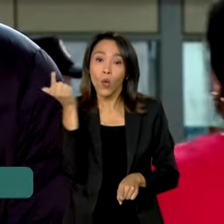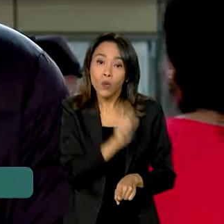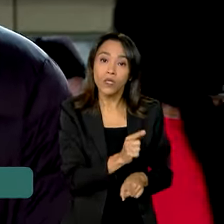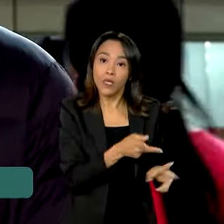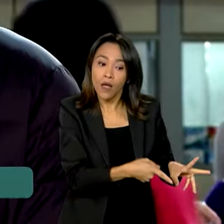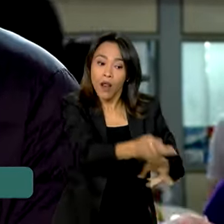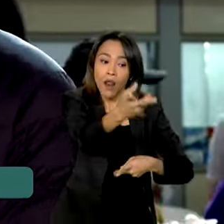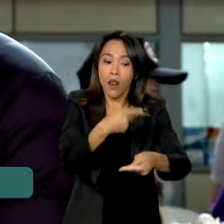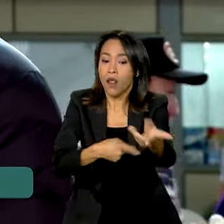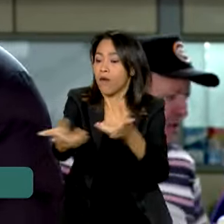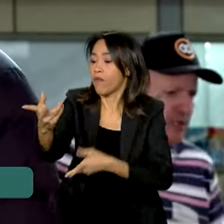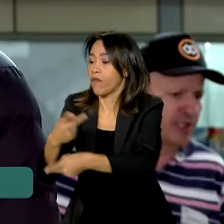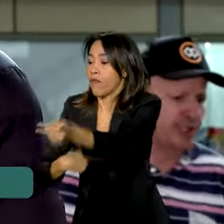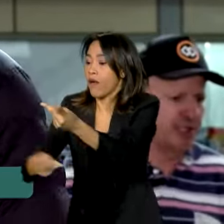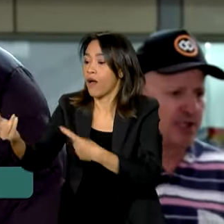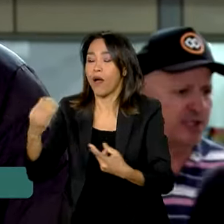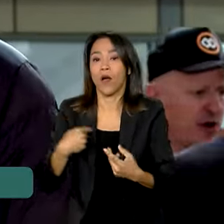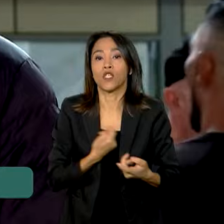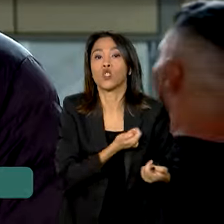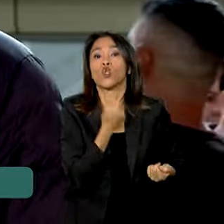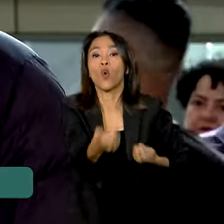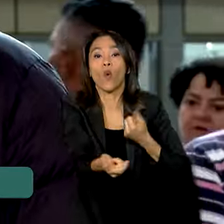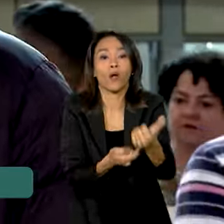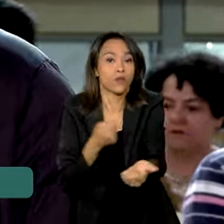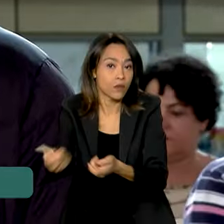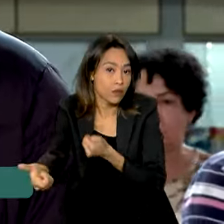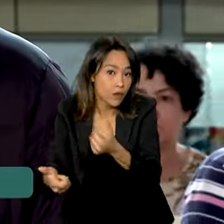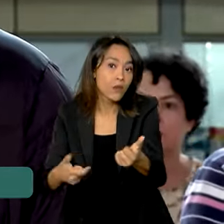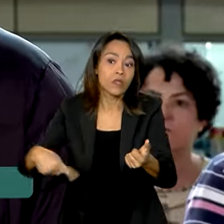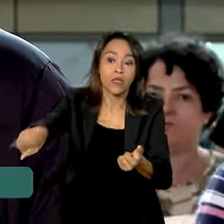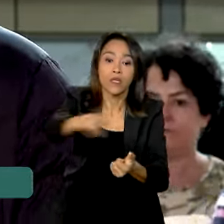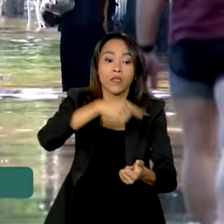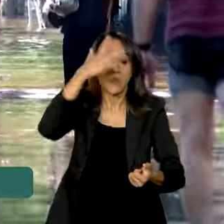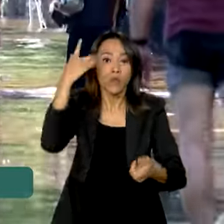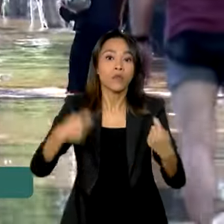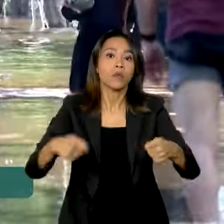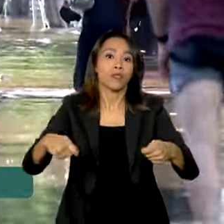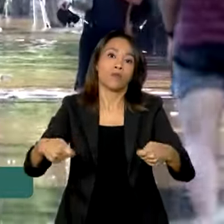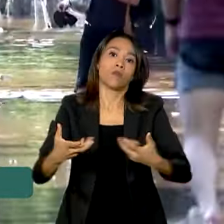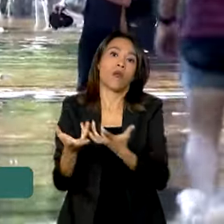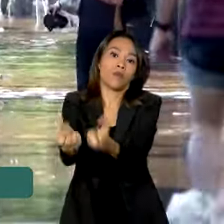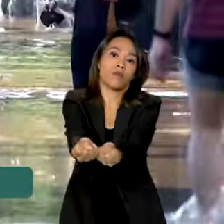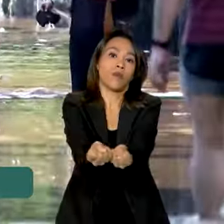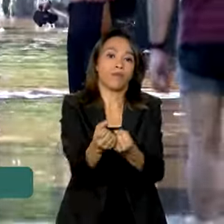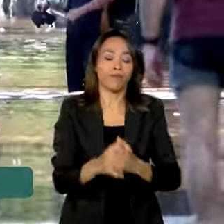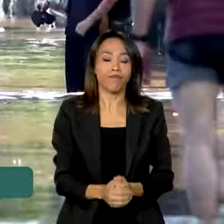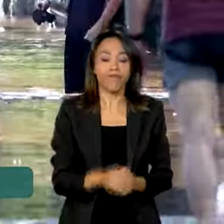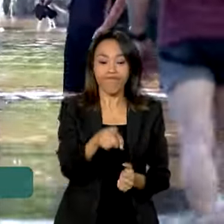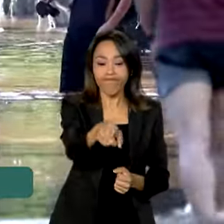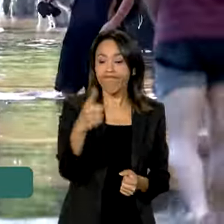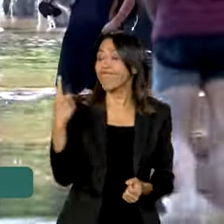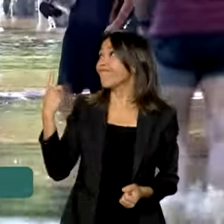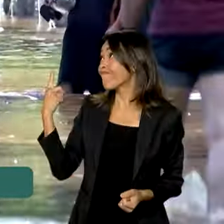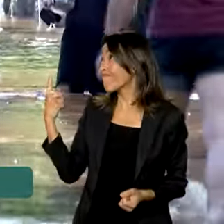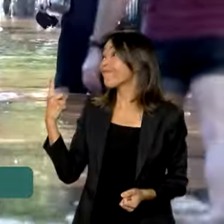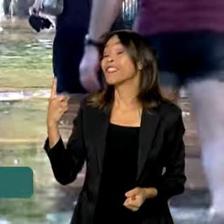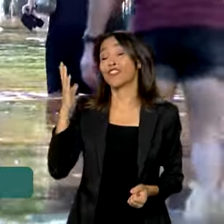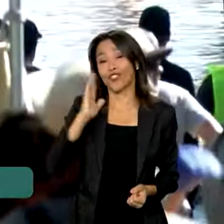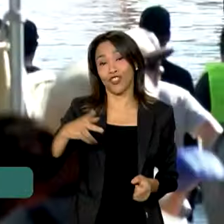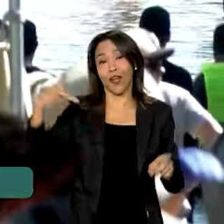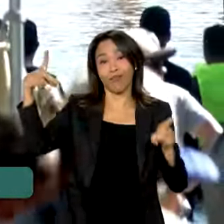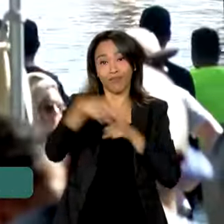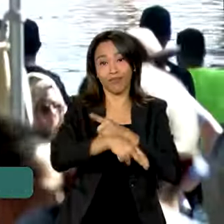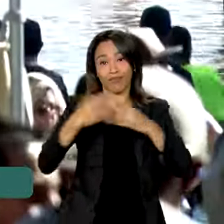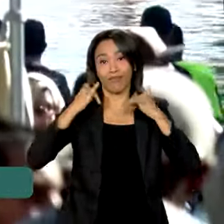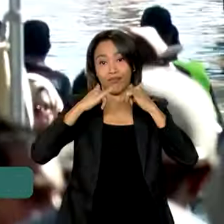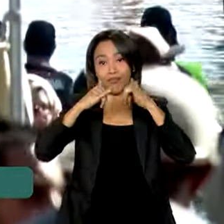nos abrigos, nas comunidades, né, onde as pessoas estão necessitando. Além de já terem causado a interrupção de energia